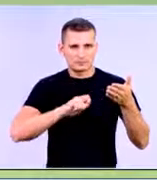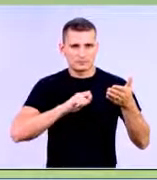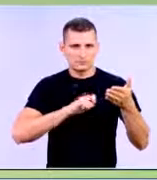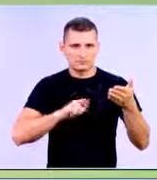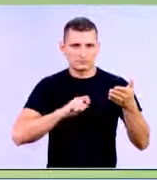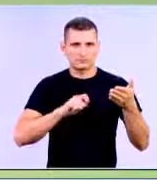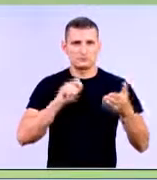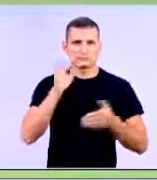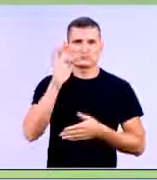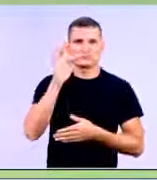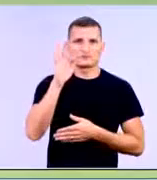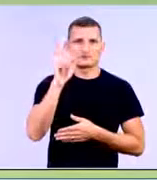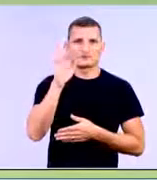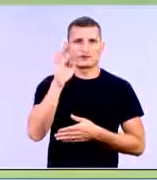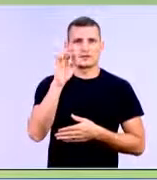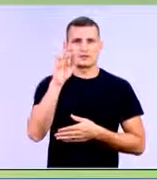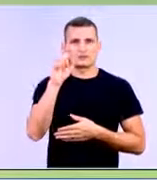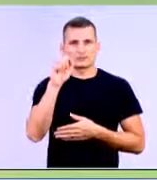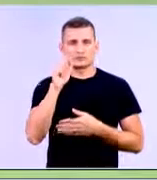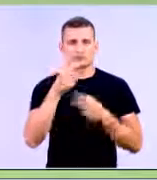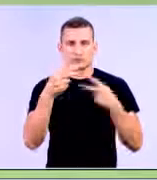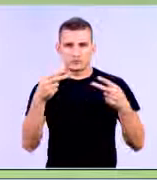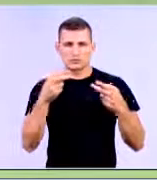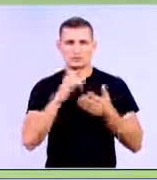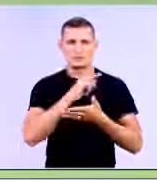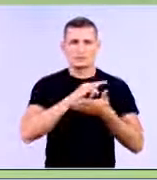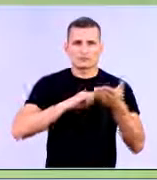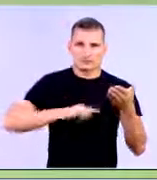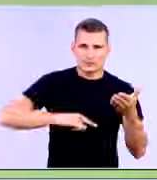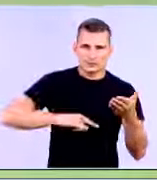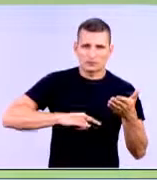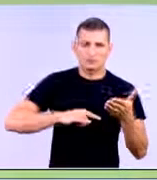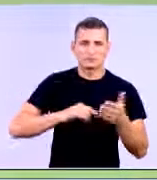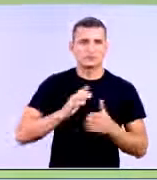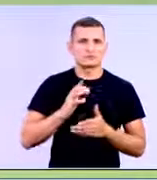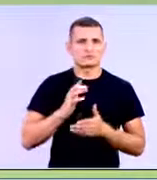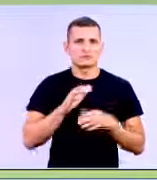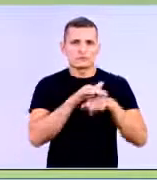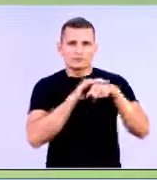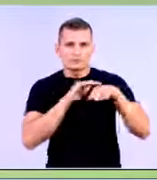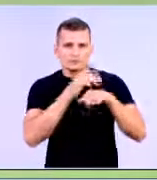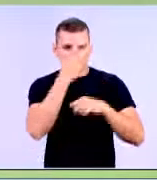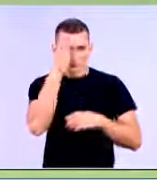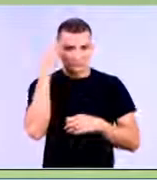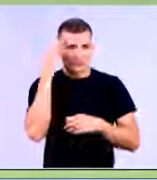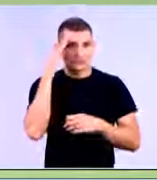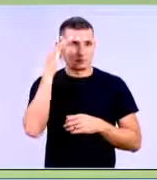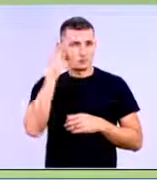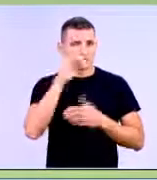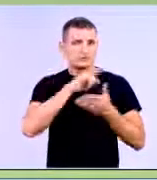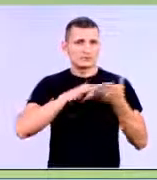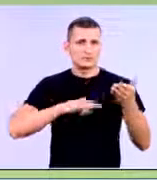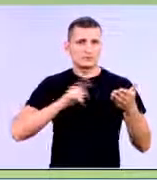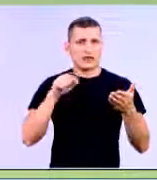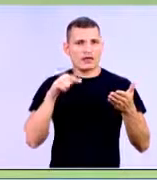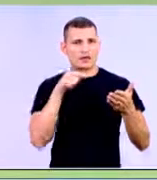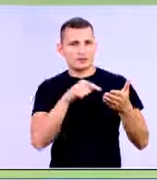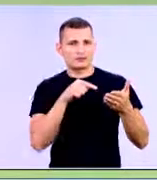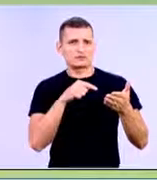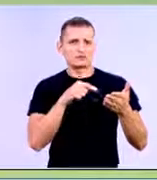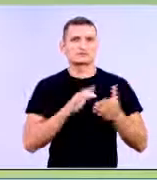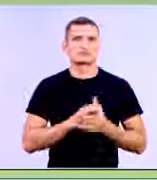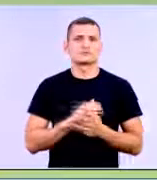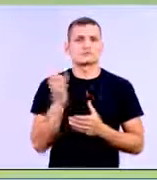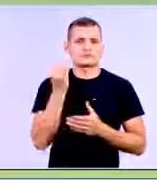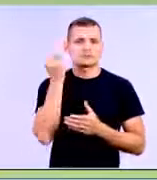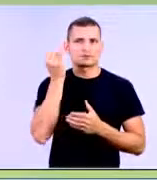fatos concretos, documentos, ouvir pessoas, mas principalmente os documentos, são eles que falam pelas